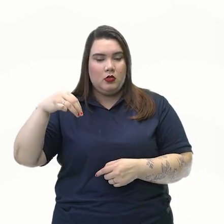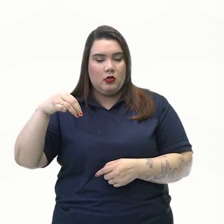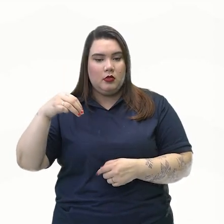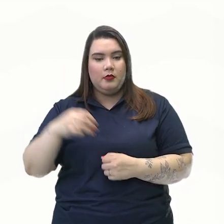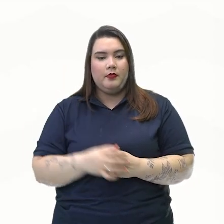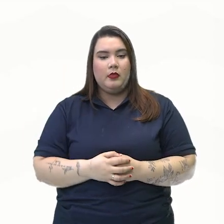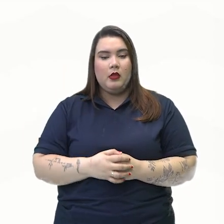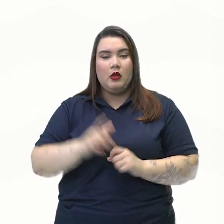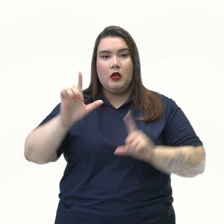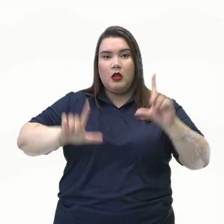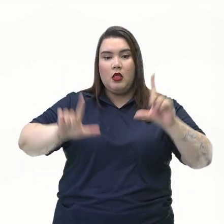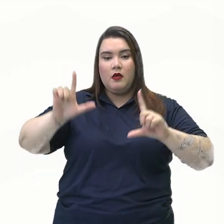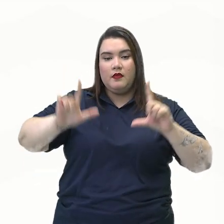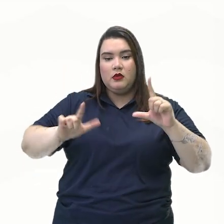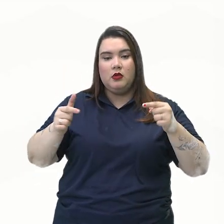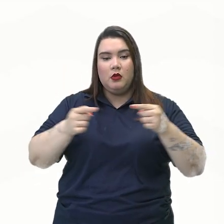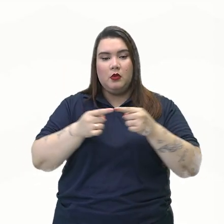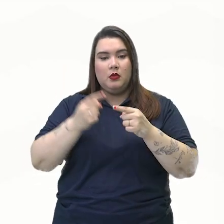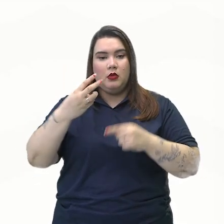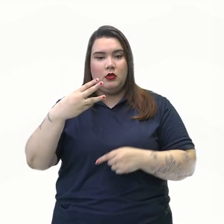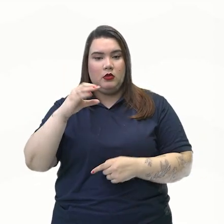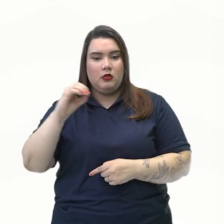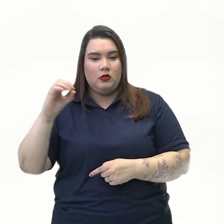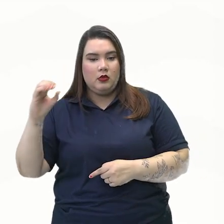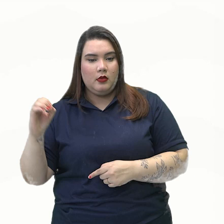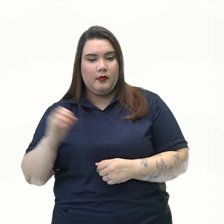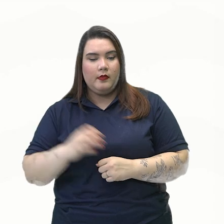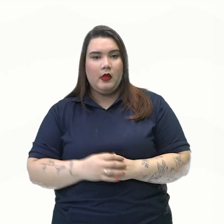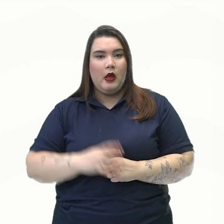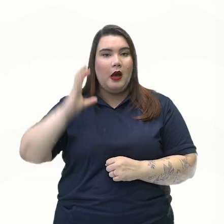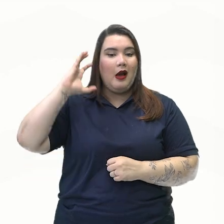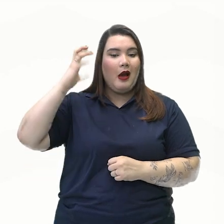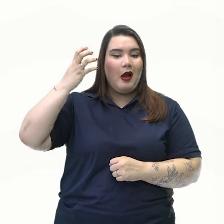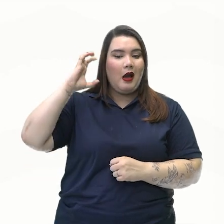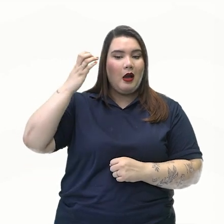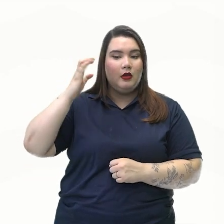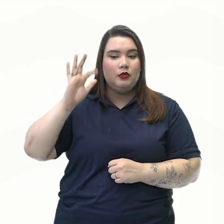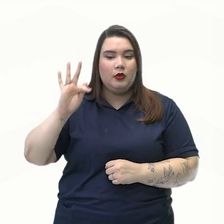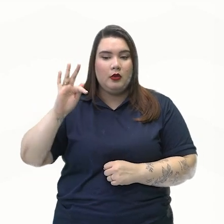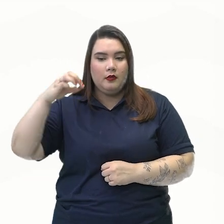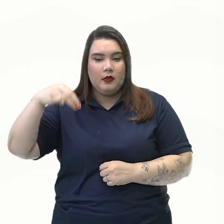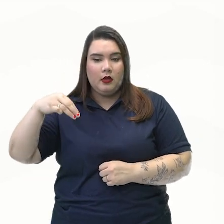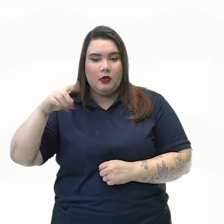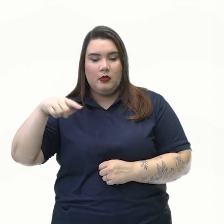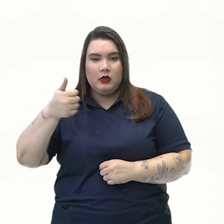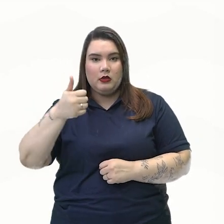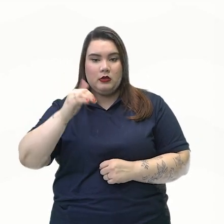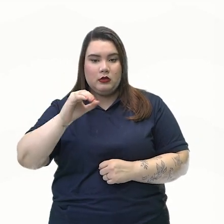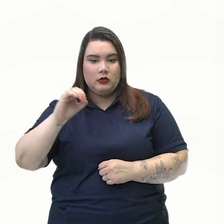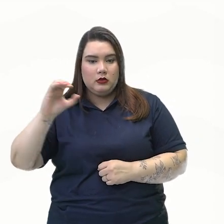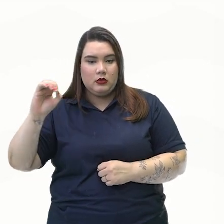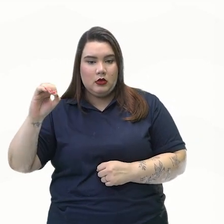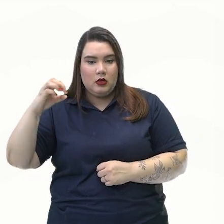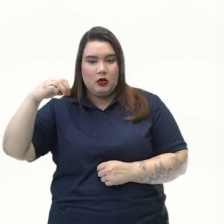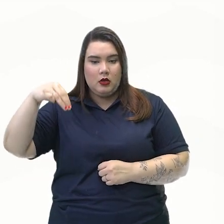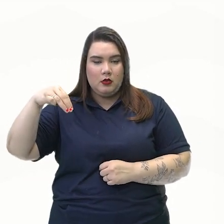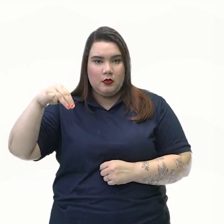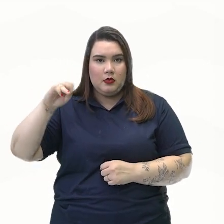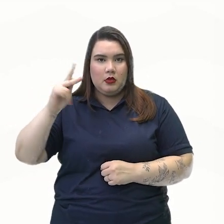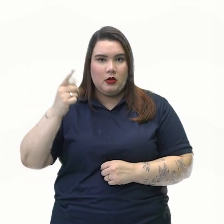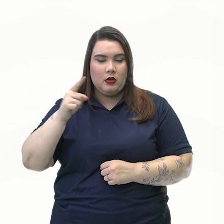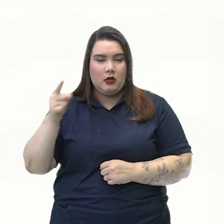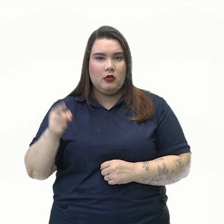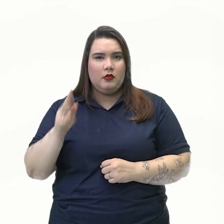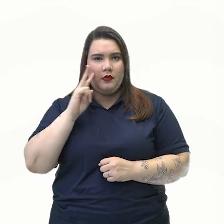TV digital 300 MHz, rádio FM 100 MHz. Veja que as frequências de rádio são menores,